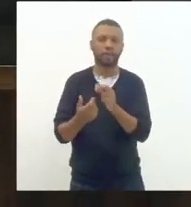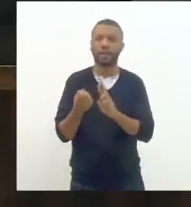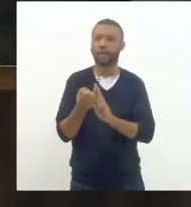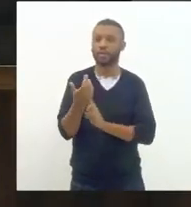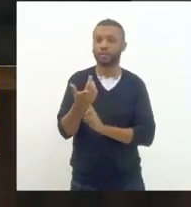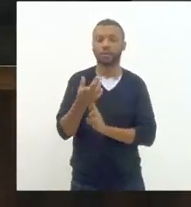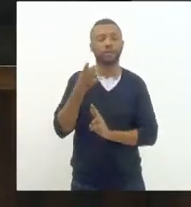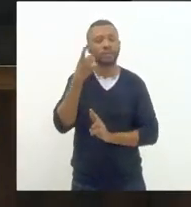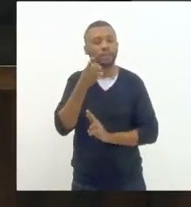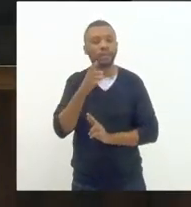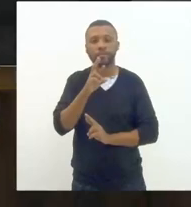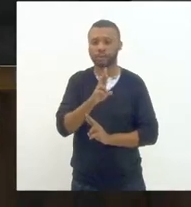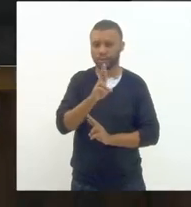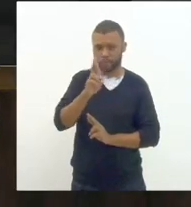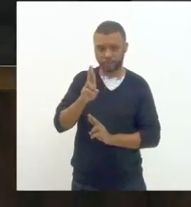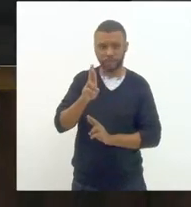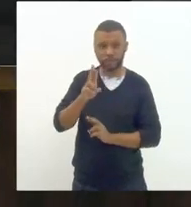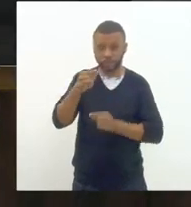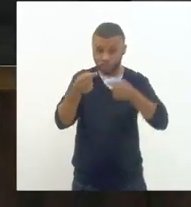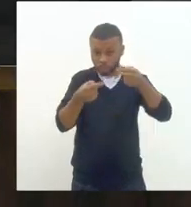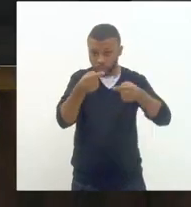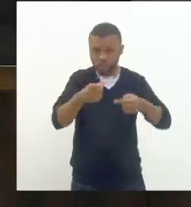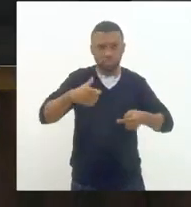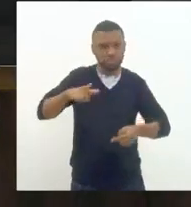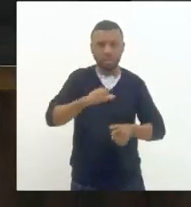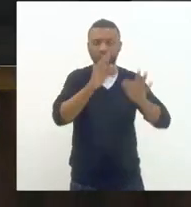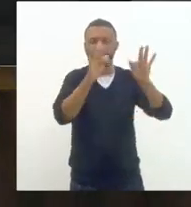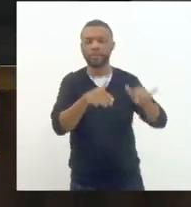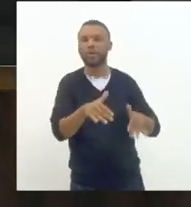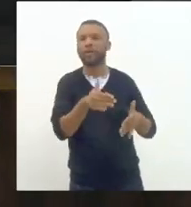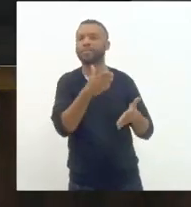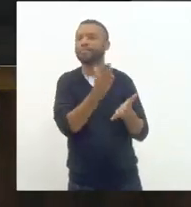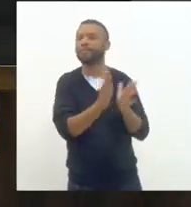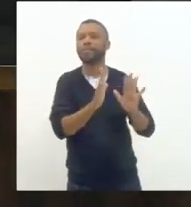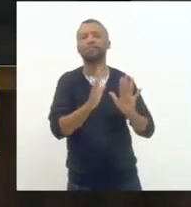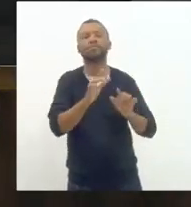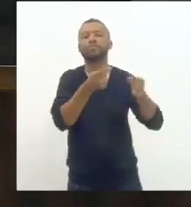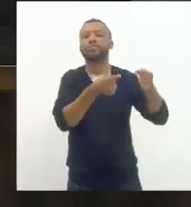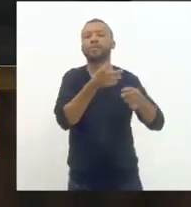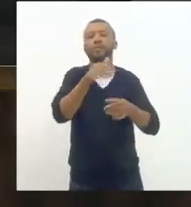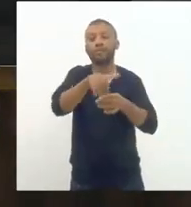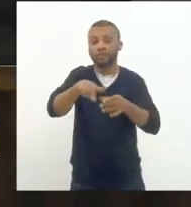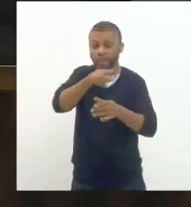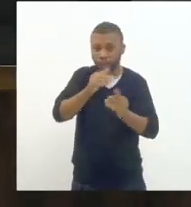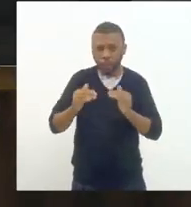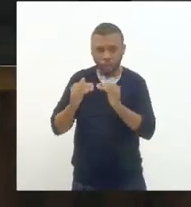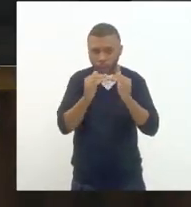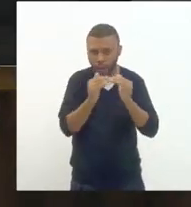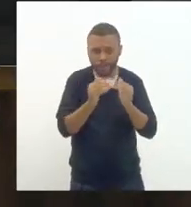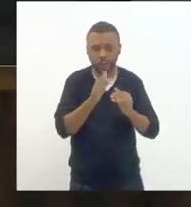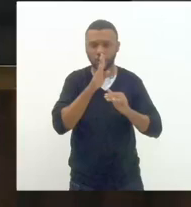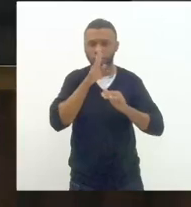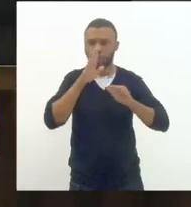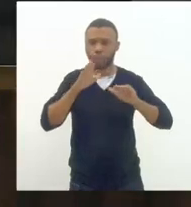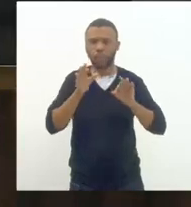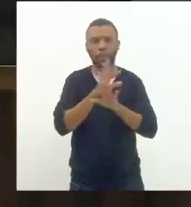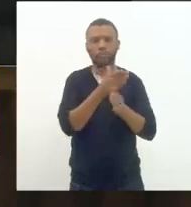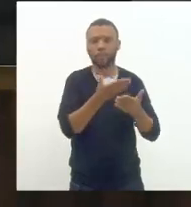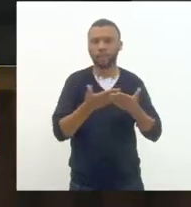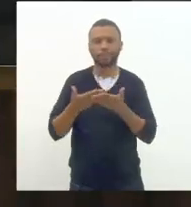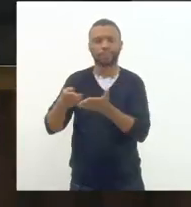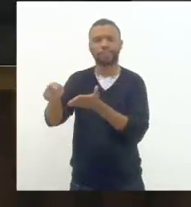deputado Rosenberg Reis. Em discussão, não havendo que queira discutir, encerrada a discussão, em votação, os senhores que aprovam, permaneçam como estão, aprovado,